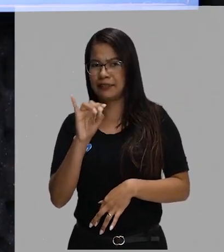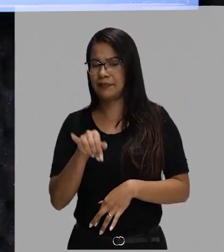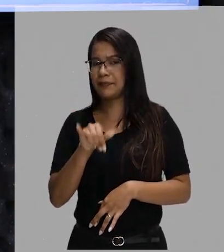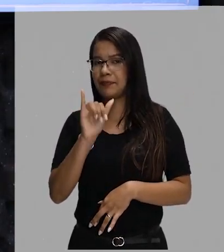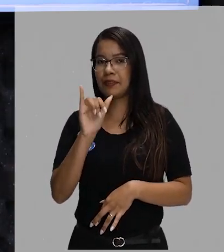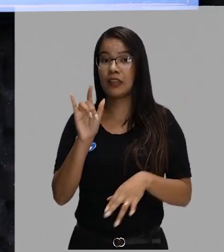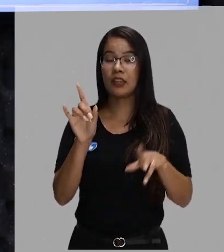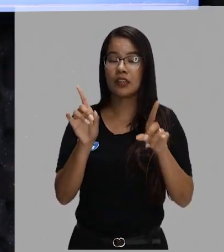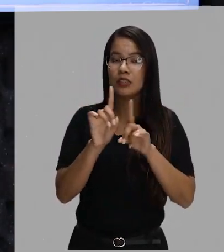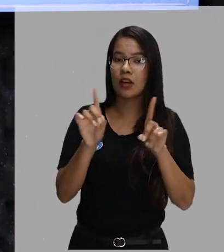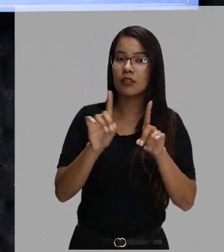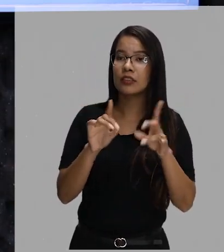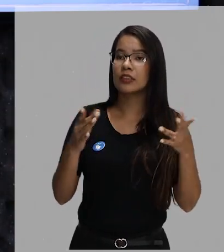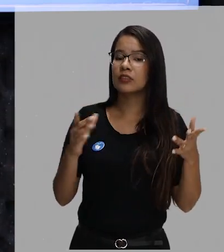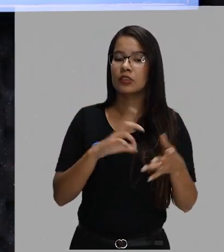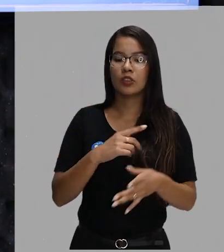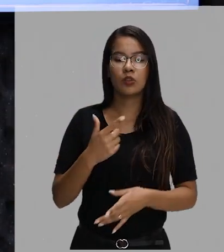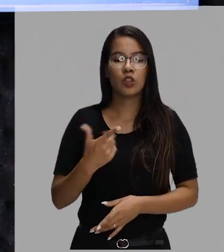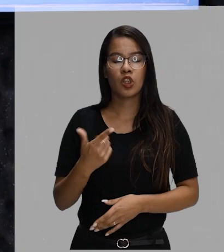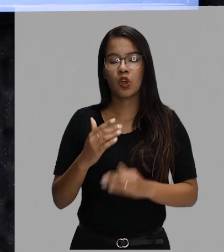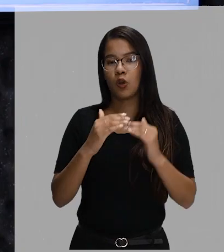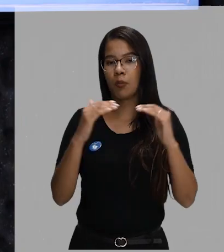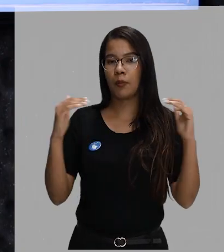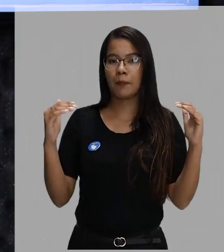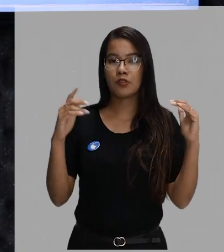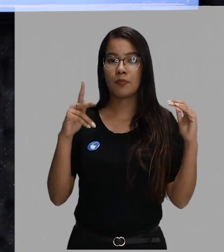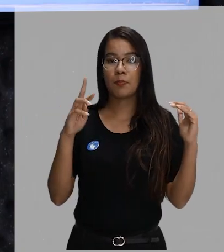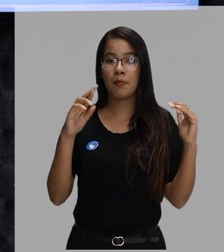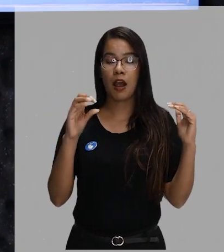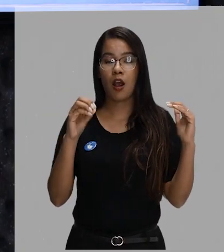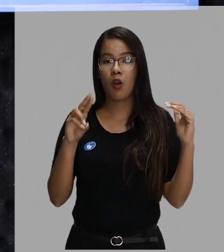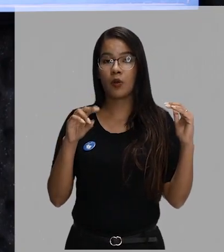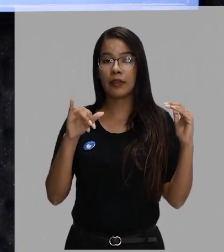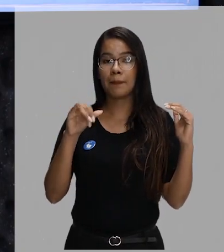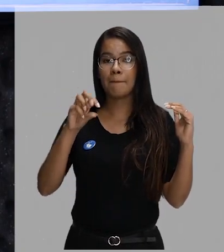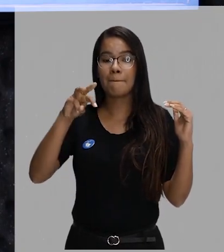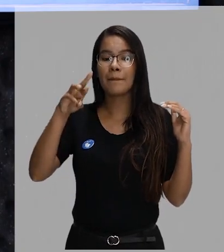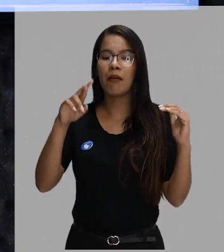relação a ímpar. Então, isso aqui não tem comportamento nem de par e nem de ímpar.